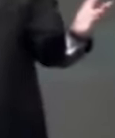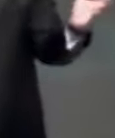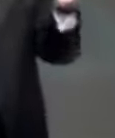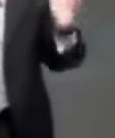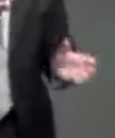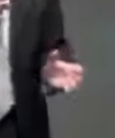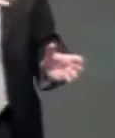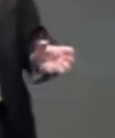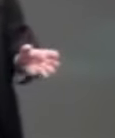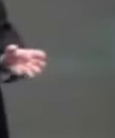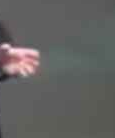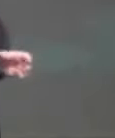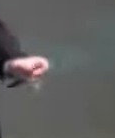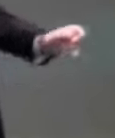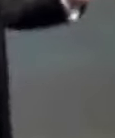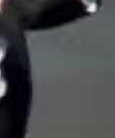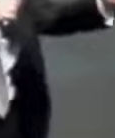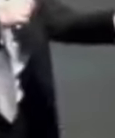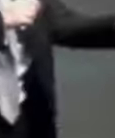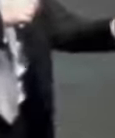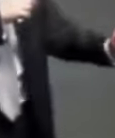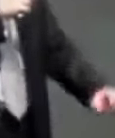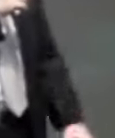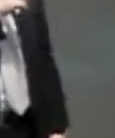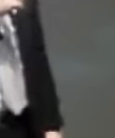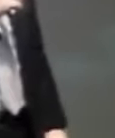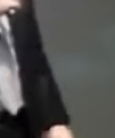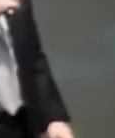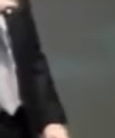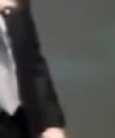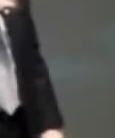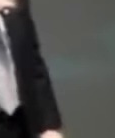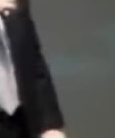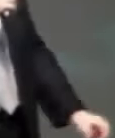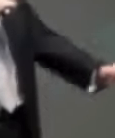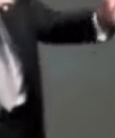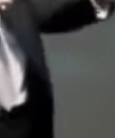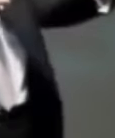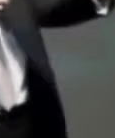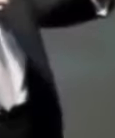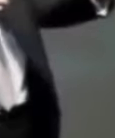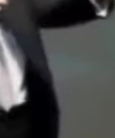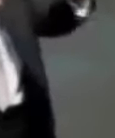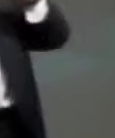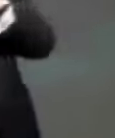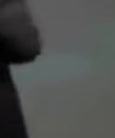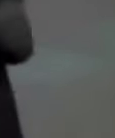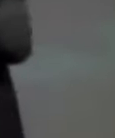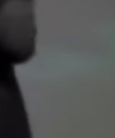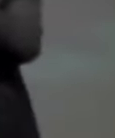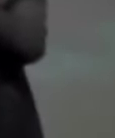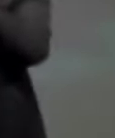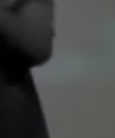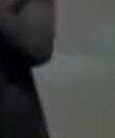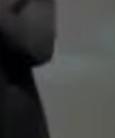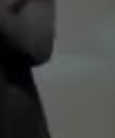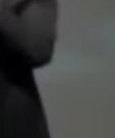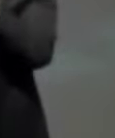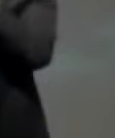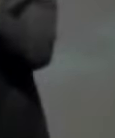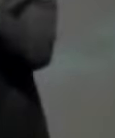começa pequenininho começa com 15 minutinhos mais sagrados diferentes